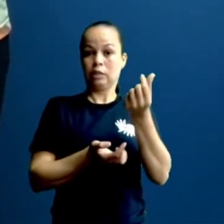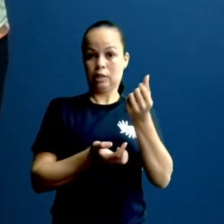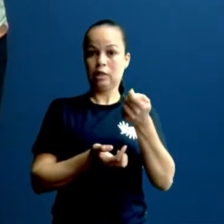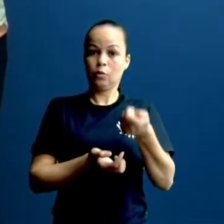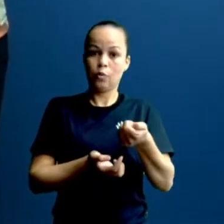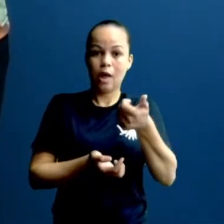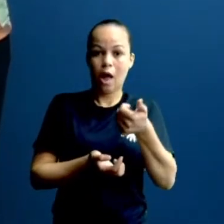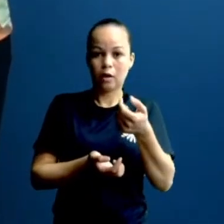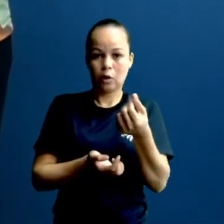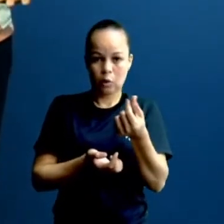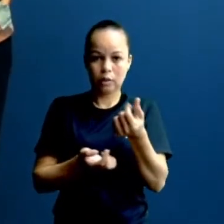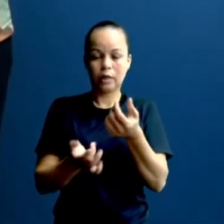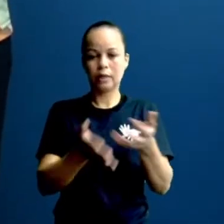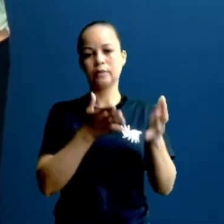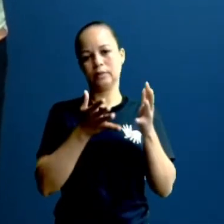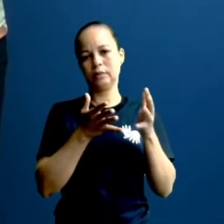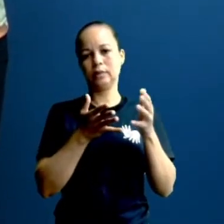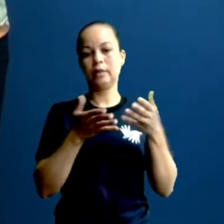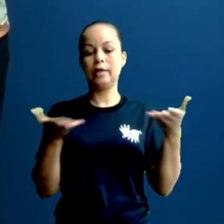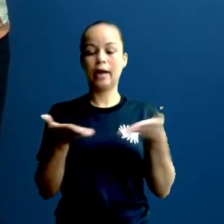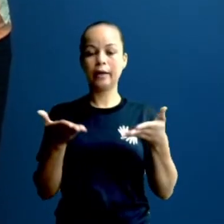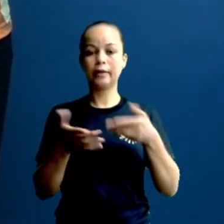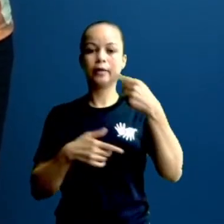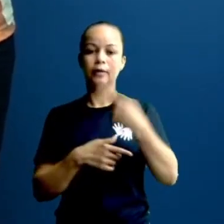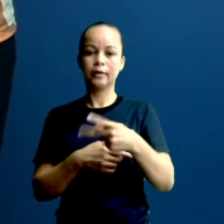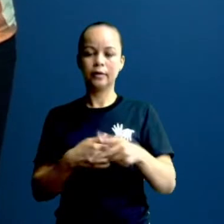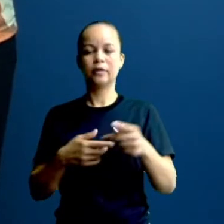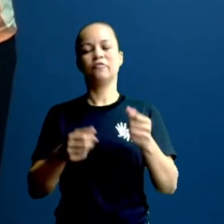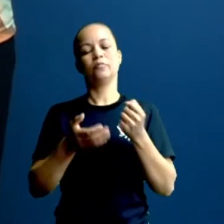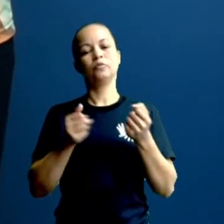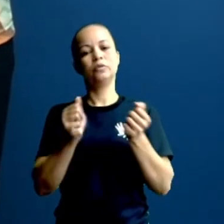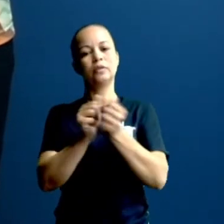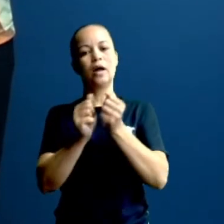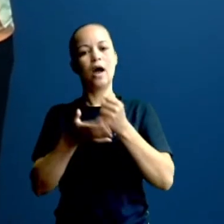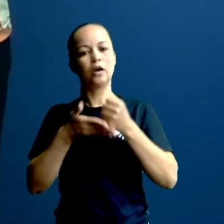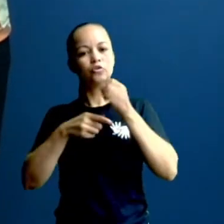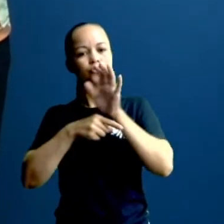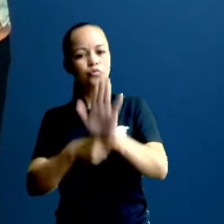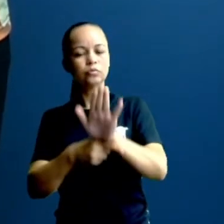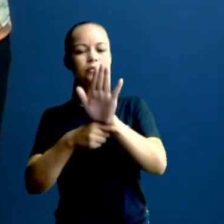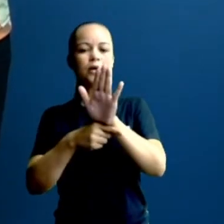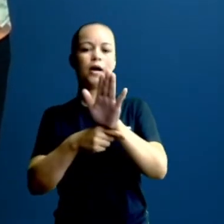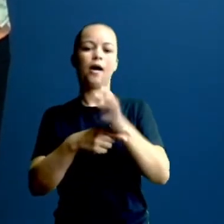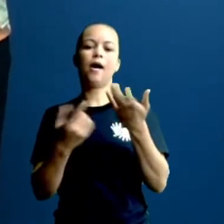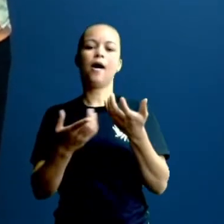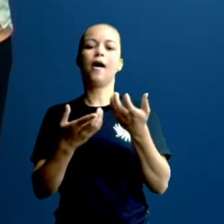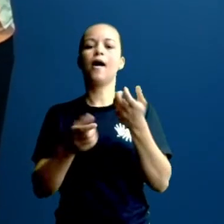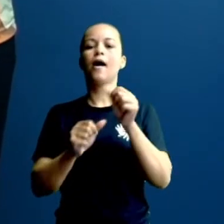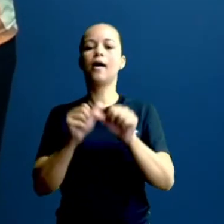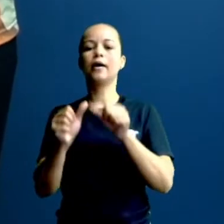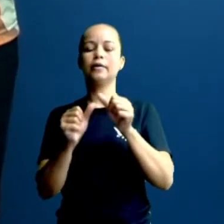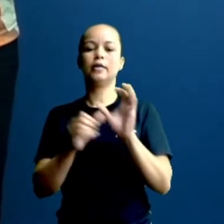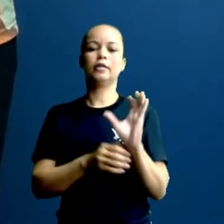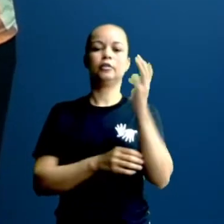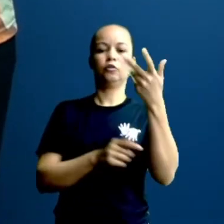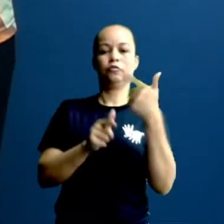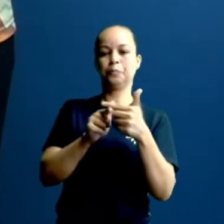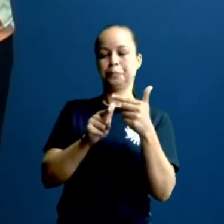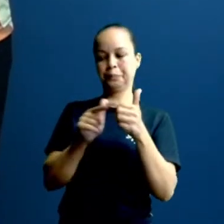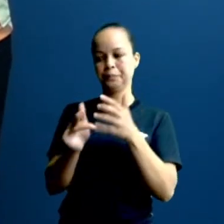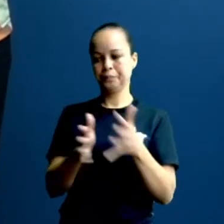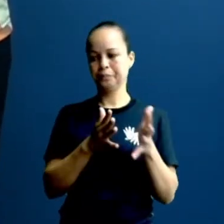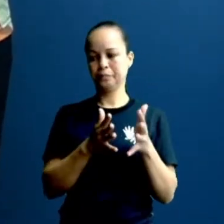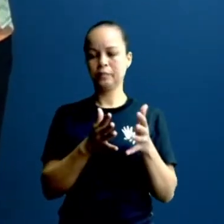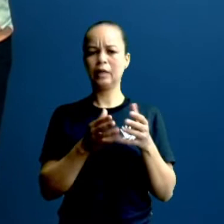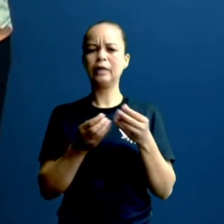cálculo para ajudar ele aí nessa representação, ok? Então vamos ver aí as cartinhas que ele recebeu para que a gente possa